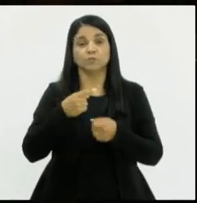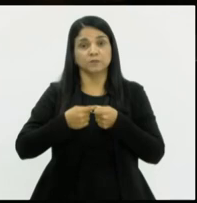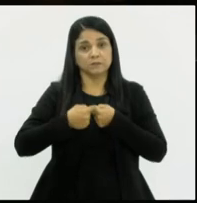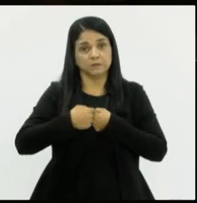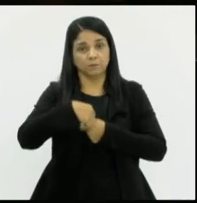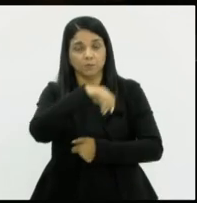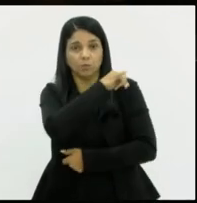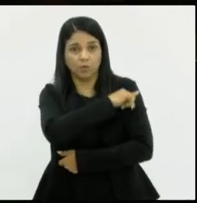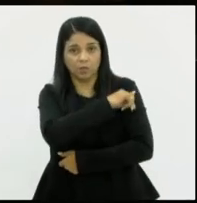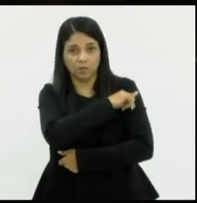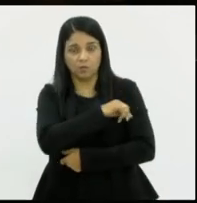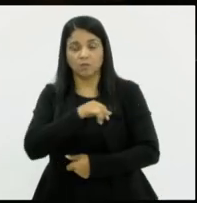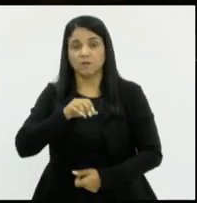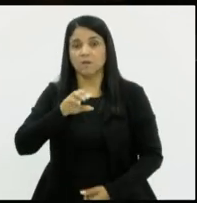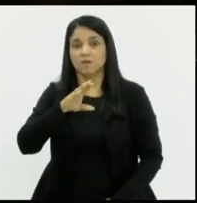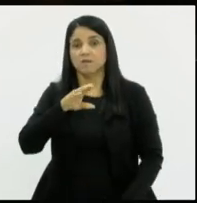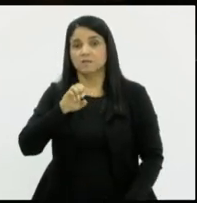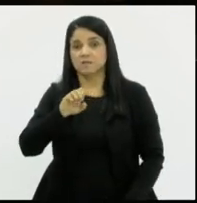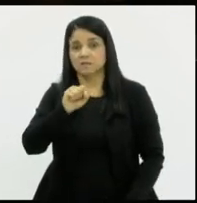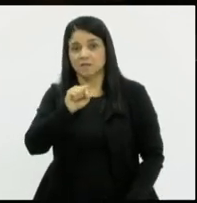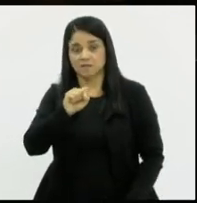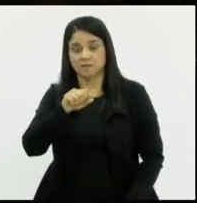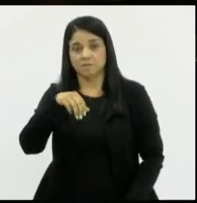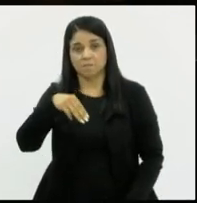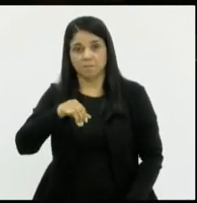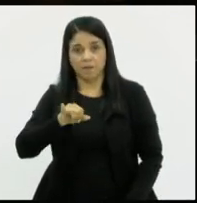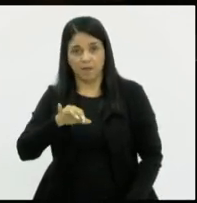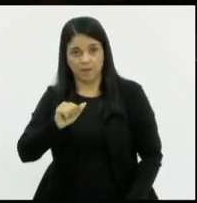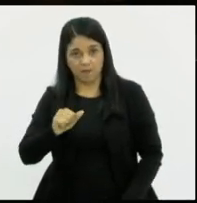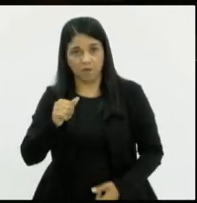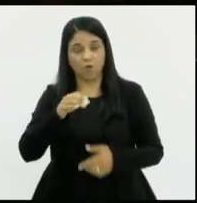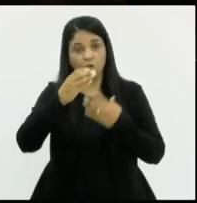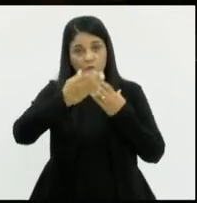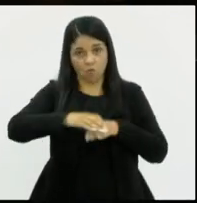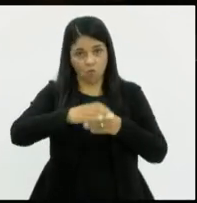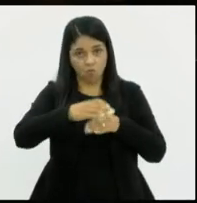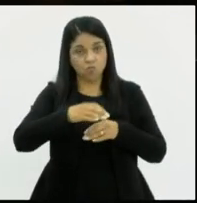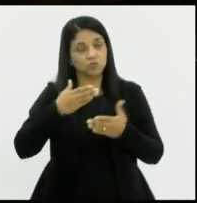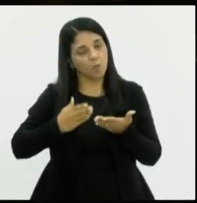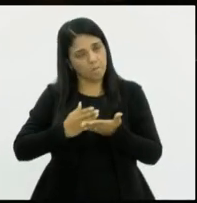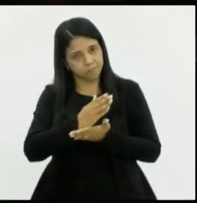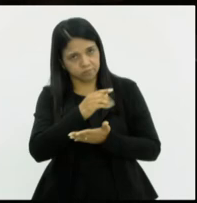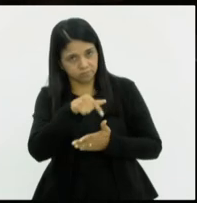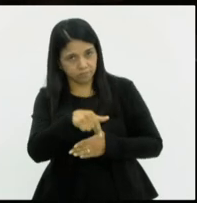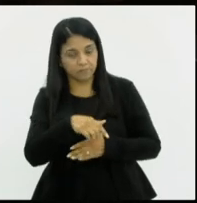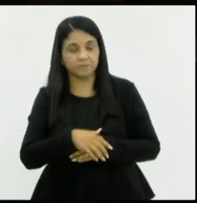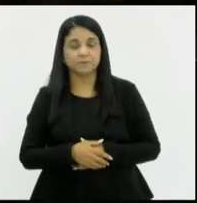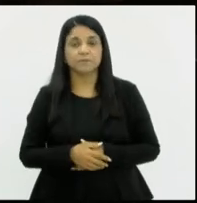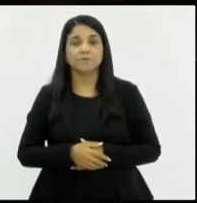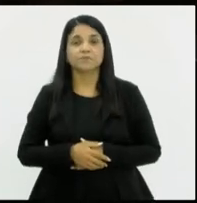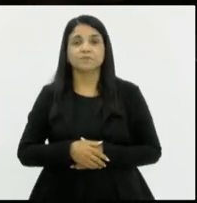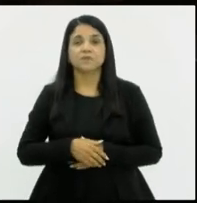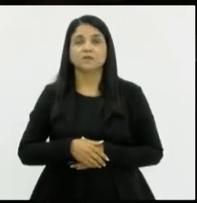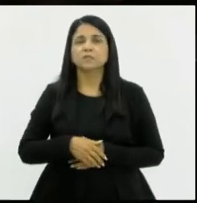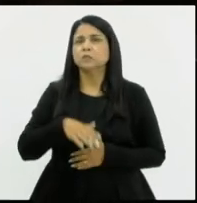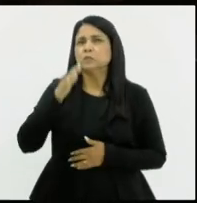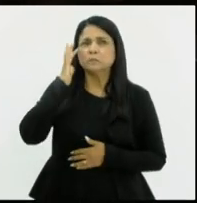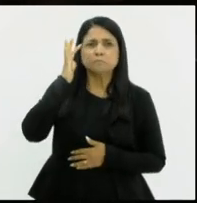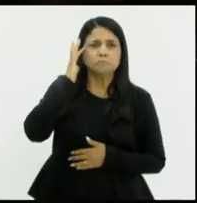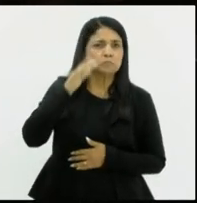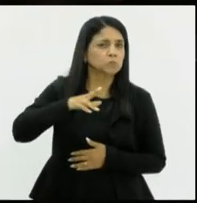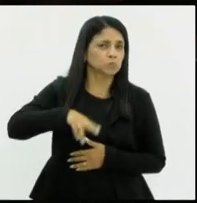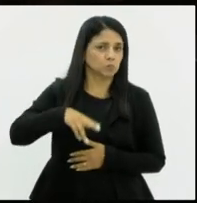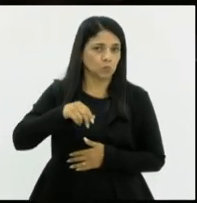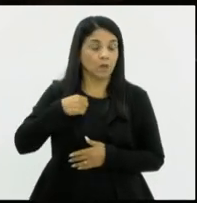César Maia, inclusive, foi do concurso do César Maia, na ocasião. E eu nunca imaginei estar na política, mas eu